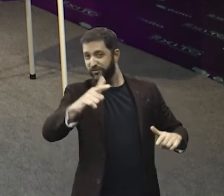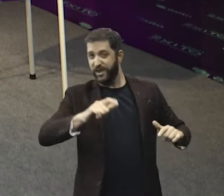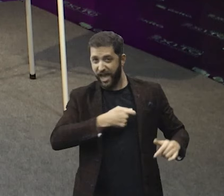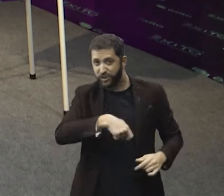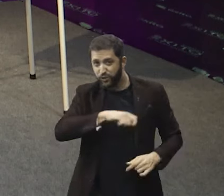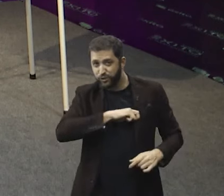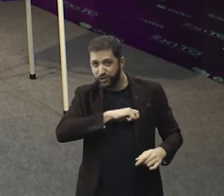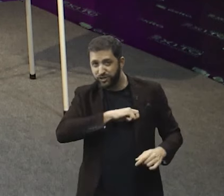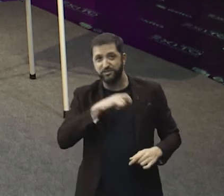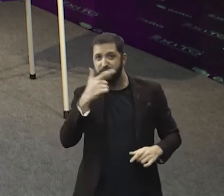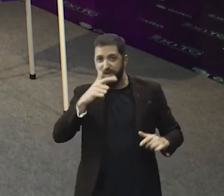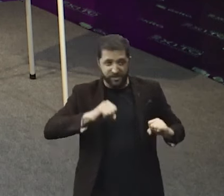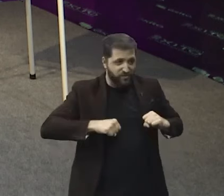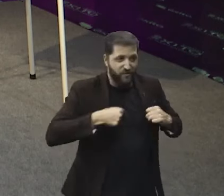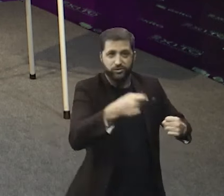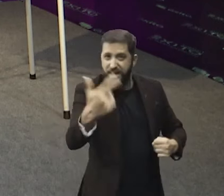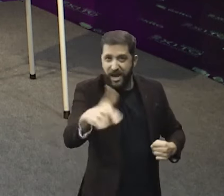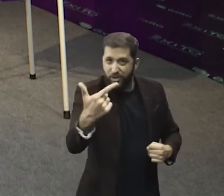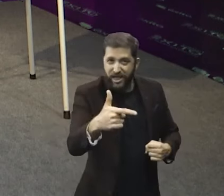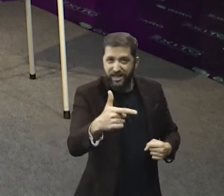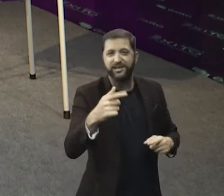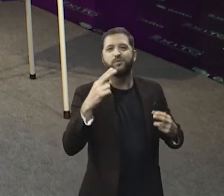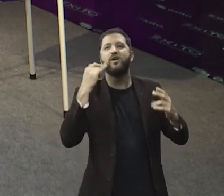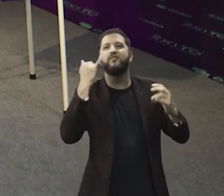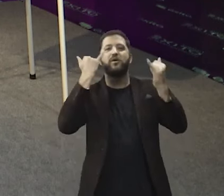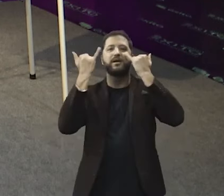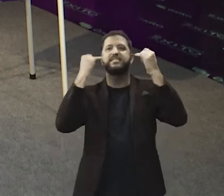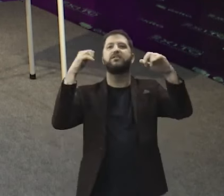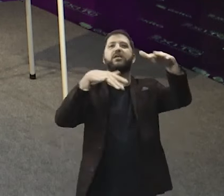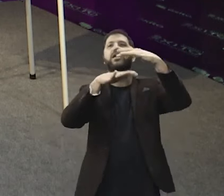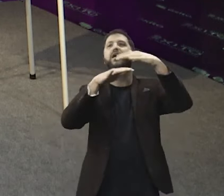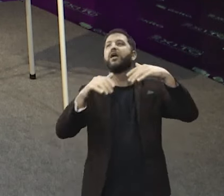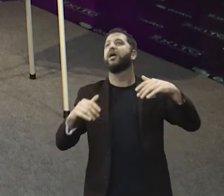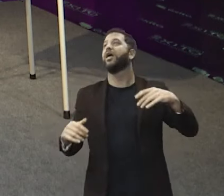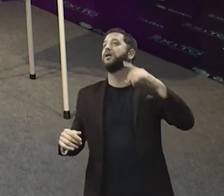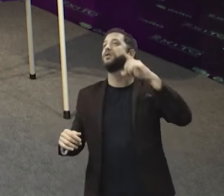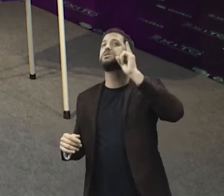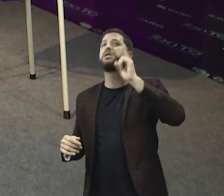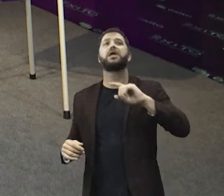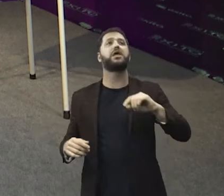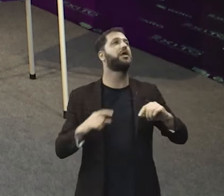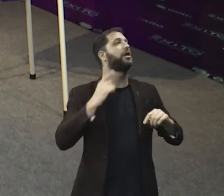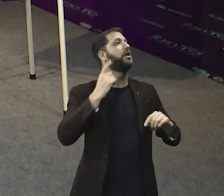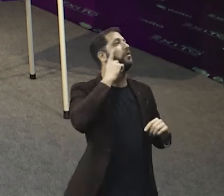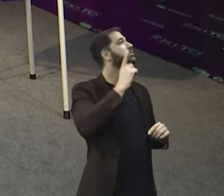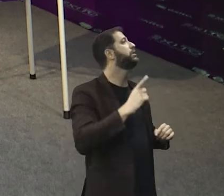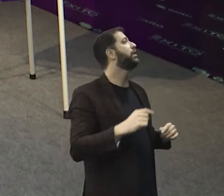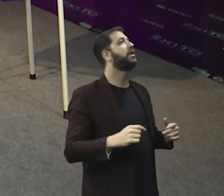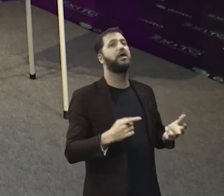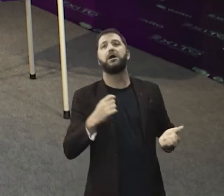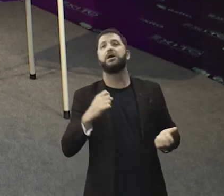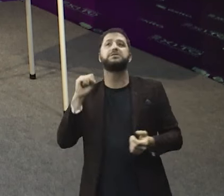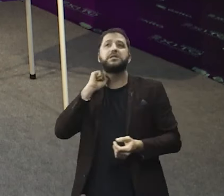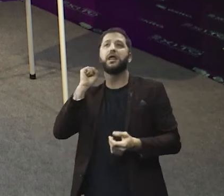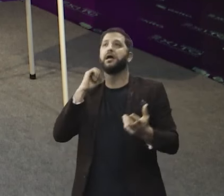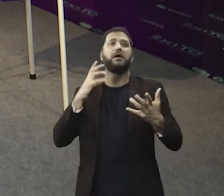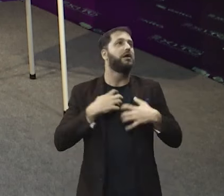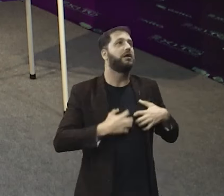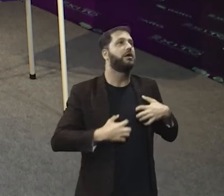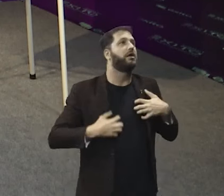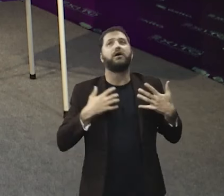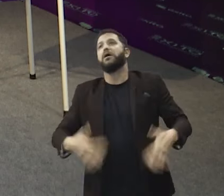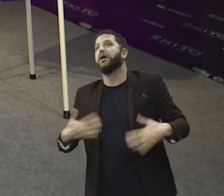ficam como se fosse informações pairando no ar e causando ainda mais ansiedade mais estresse dizendo Nossa mas adquiri tanta informação e não serviu para nada